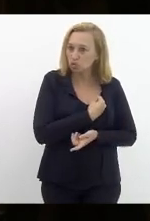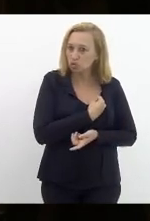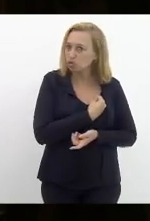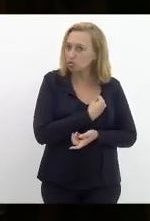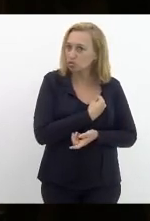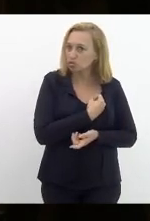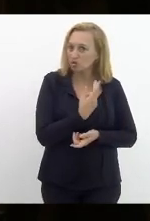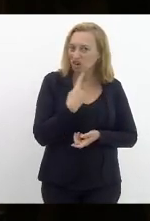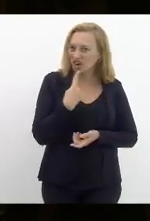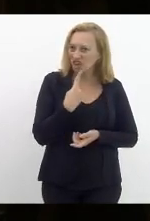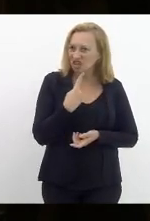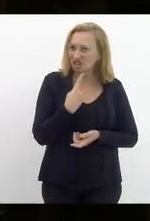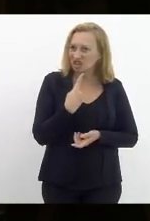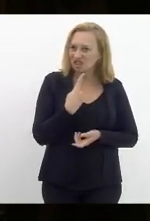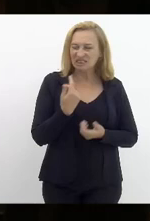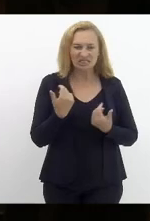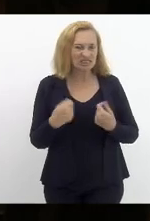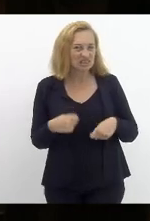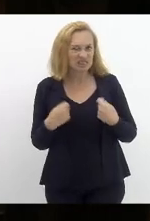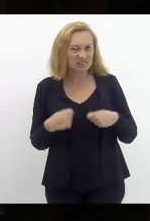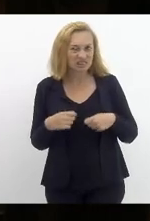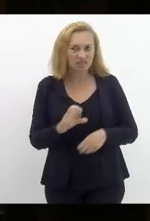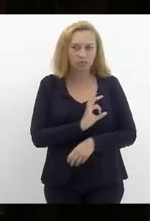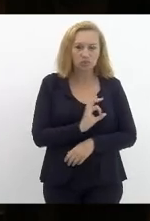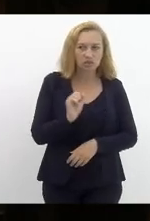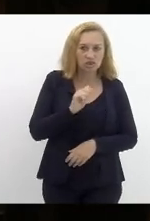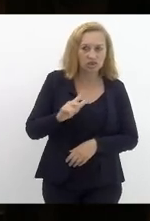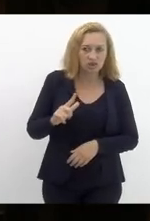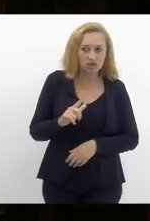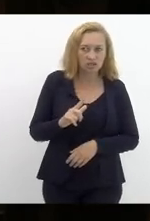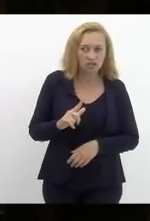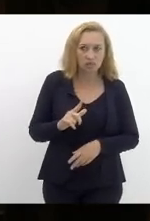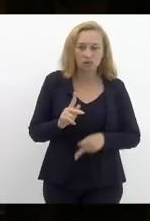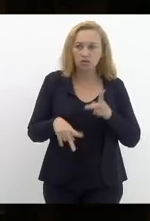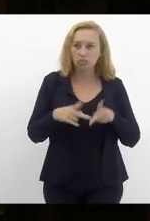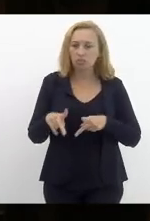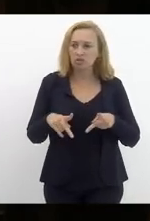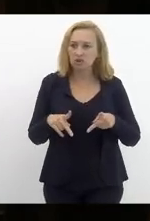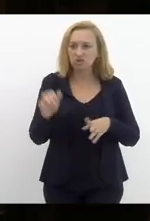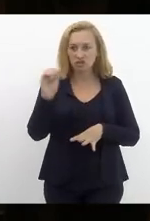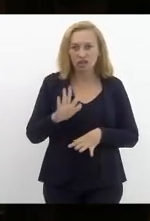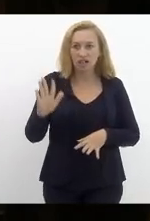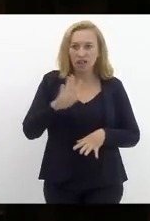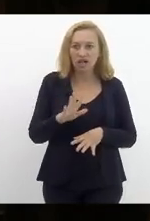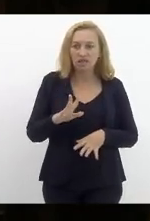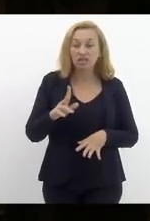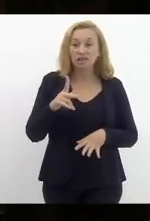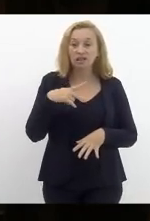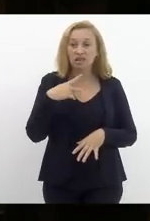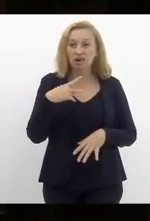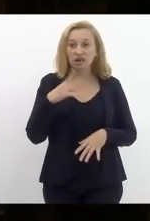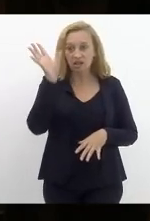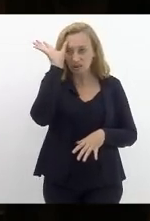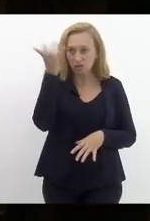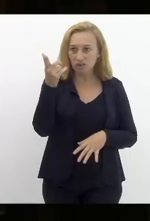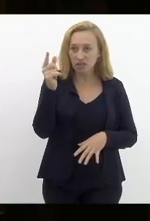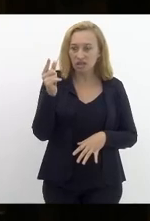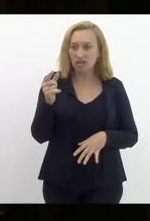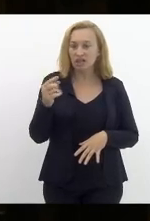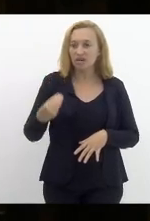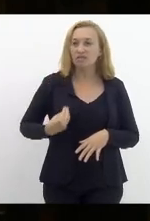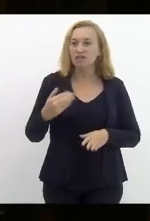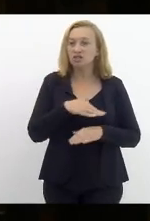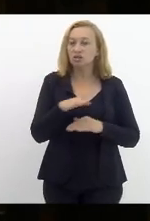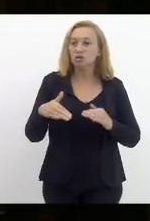está tratando só da necessidade da Polícia Civil e da população como um todo. A gente está tratando da vida de muita gente que está